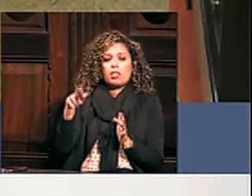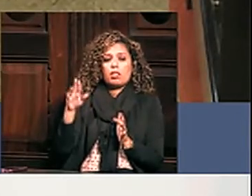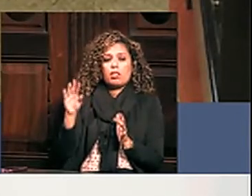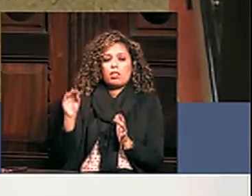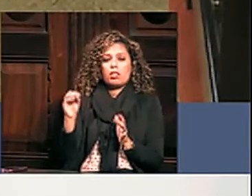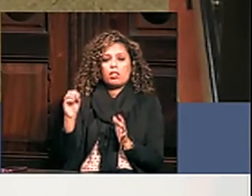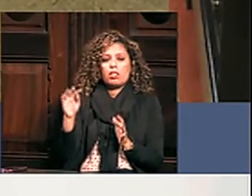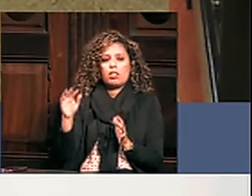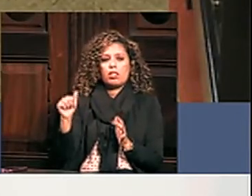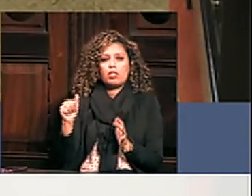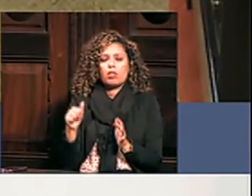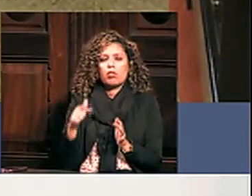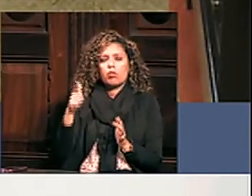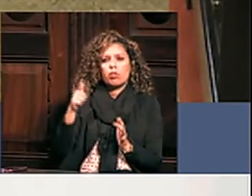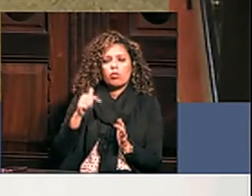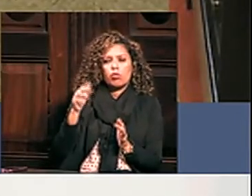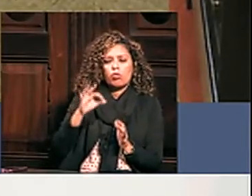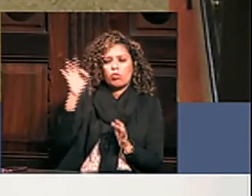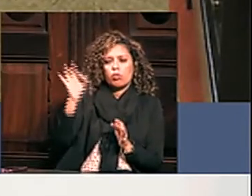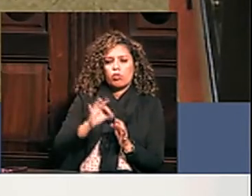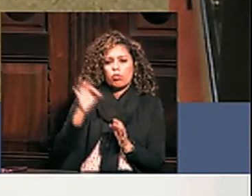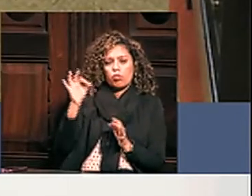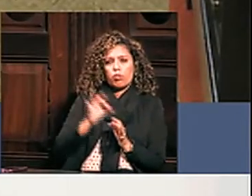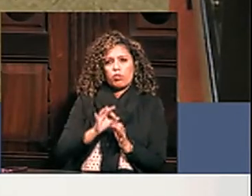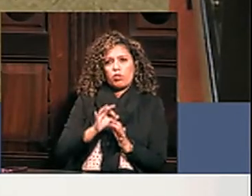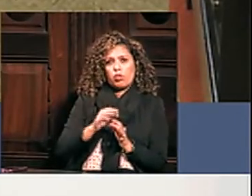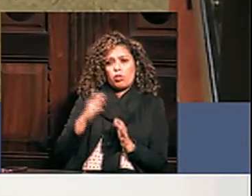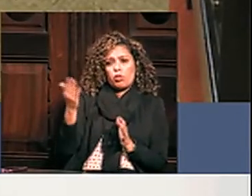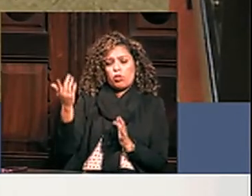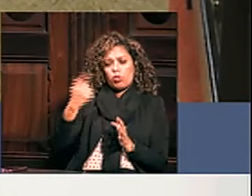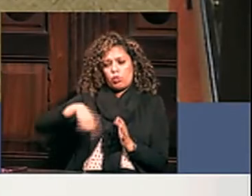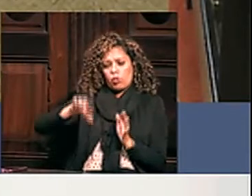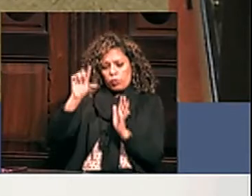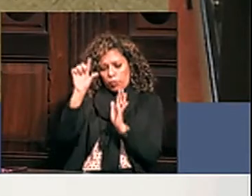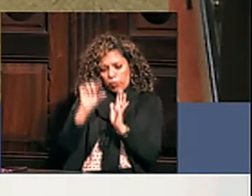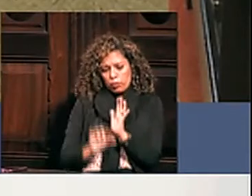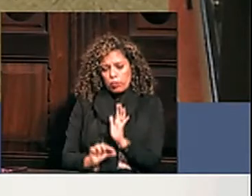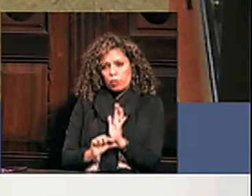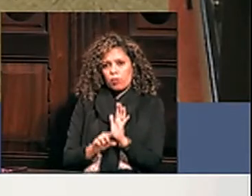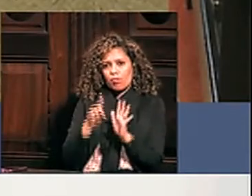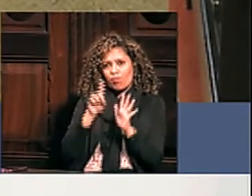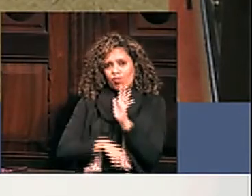Não pode reduzir a alíquota, mas pode botar esse produto